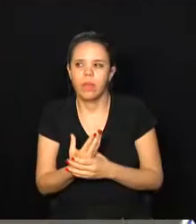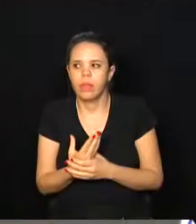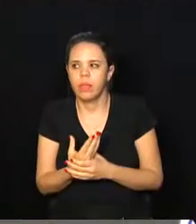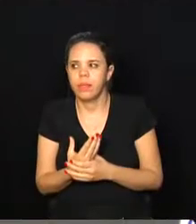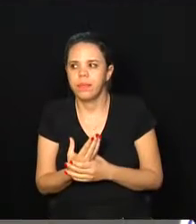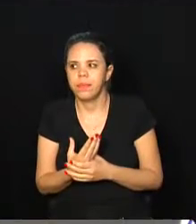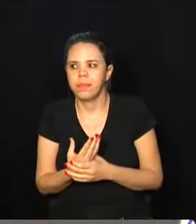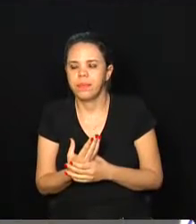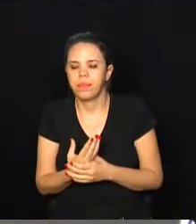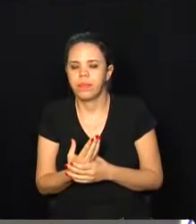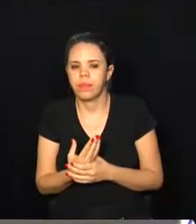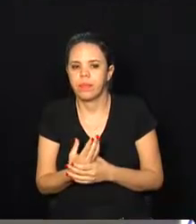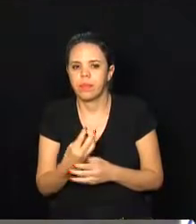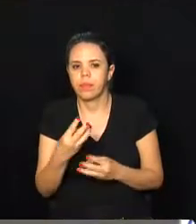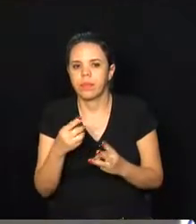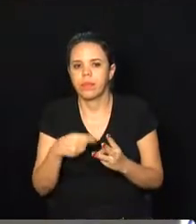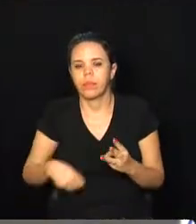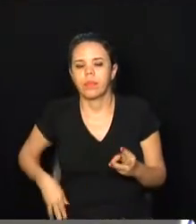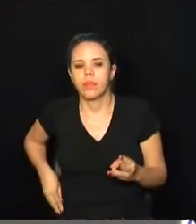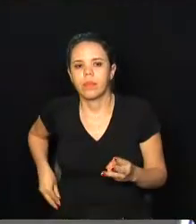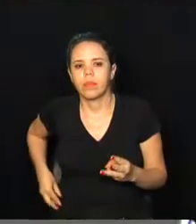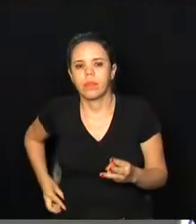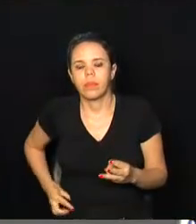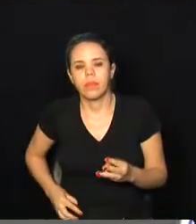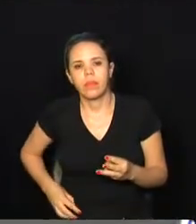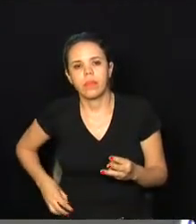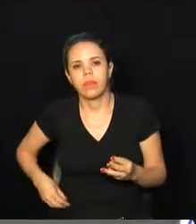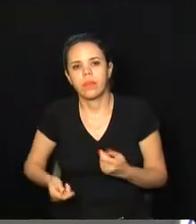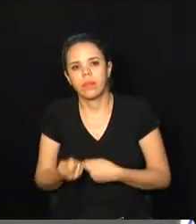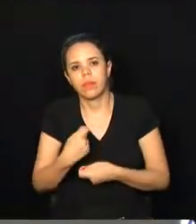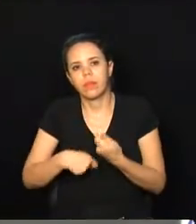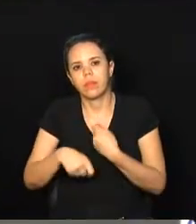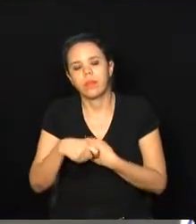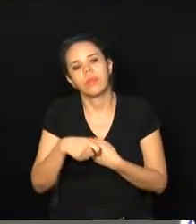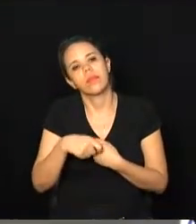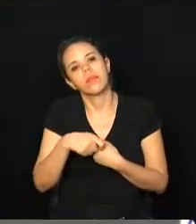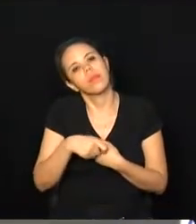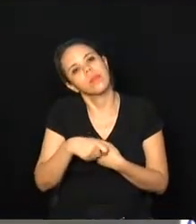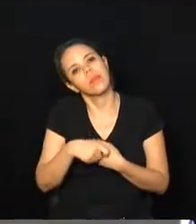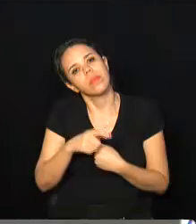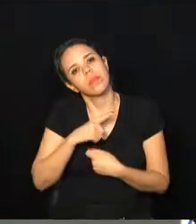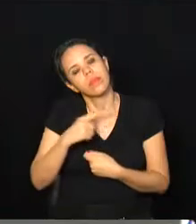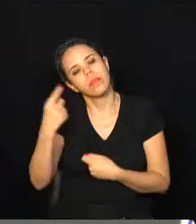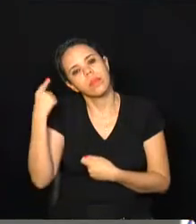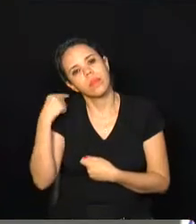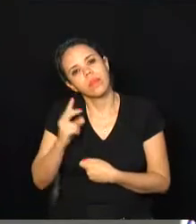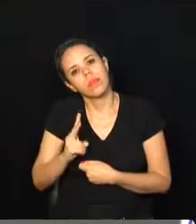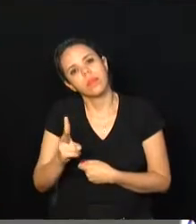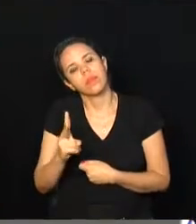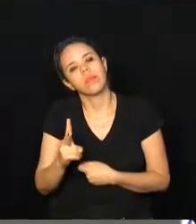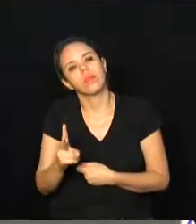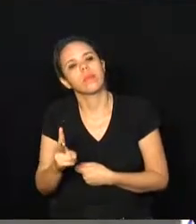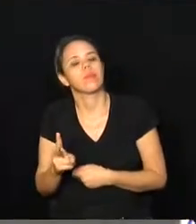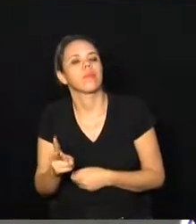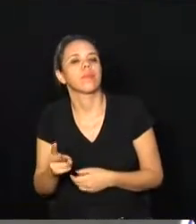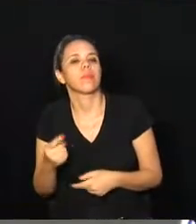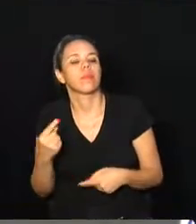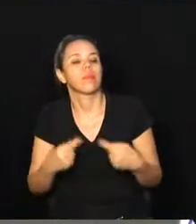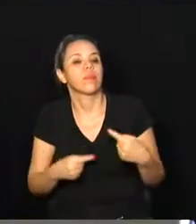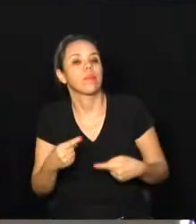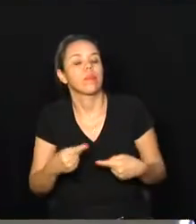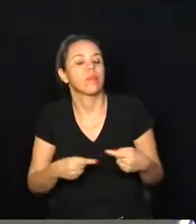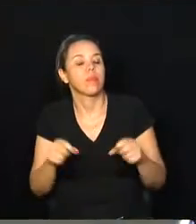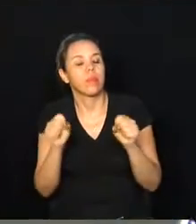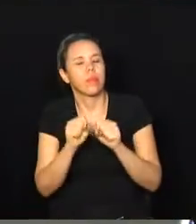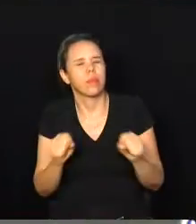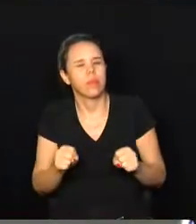deu certo porque foram 3 administrações do Jaime Lerner seguidas, teve uma continuidade de propósito. Então, o sistema